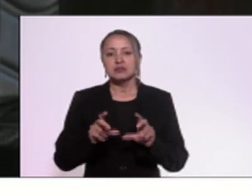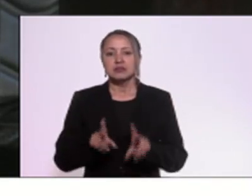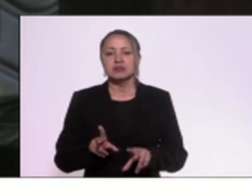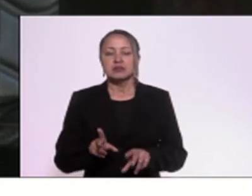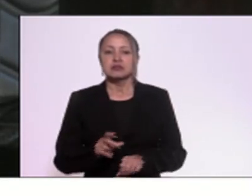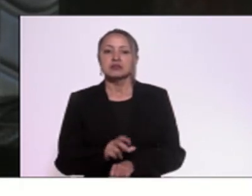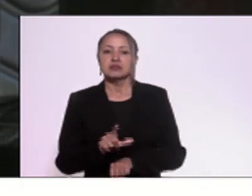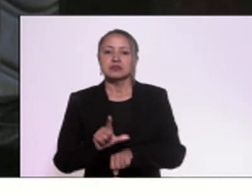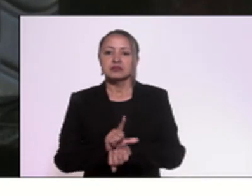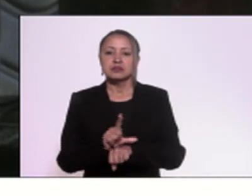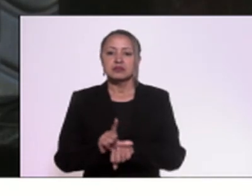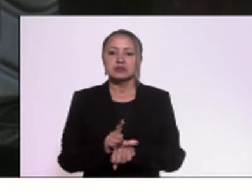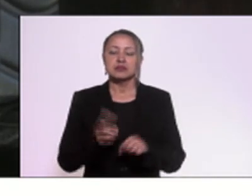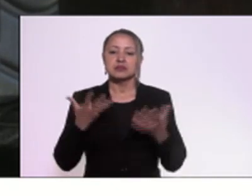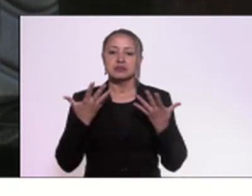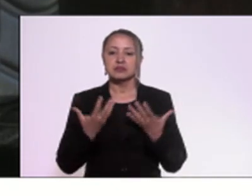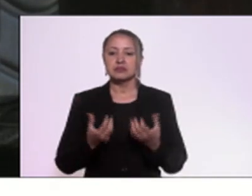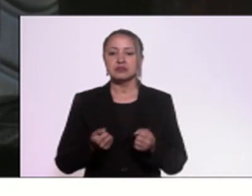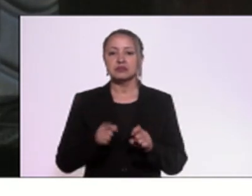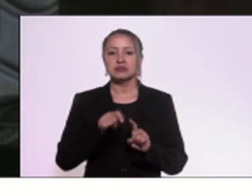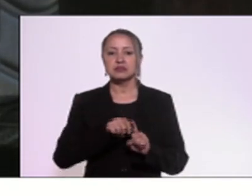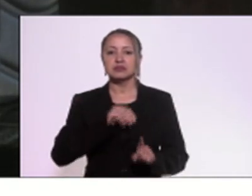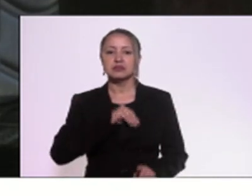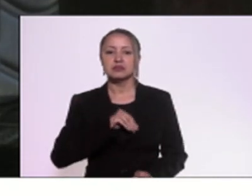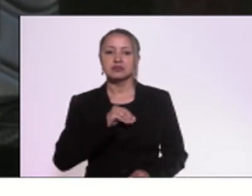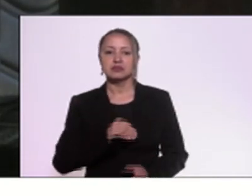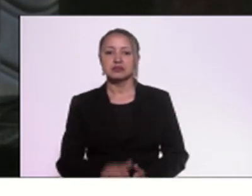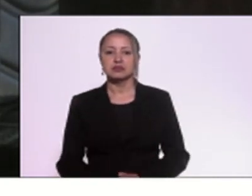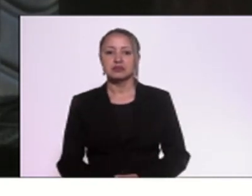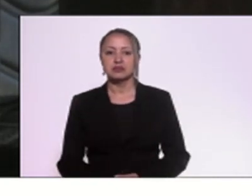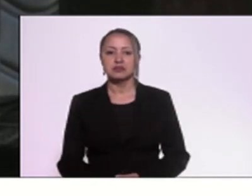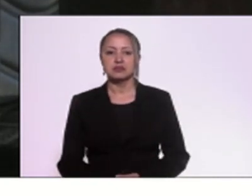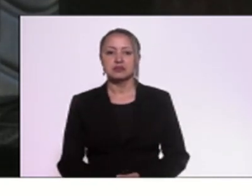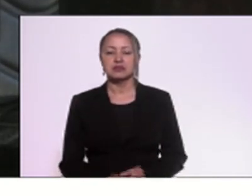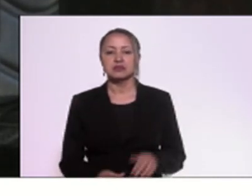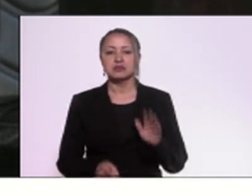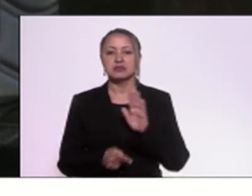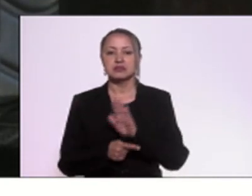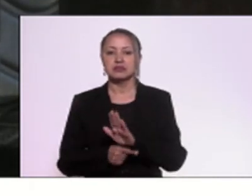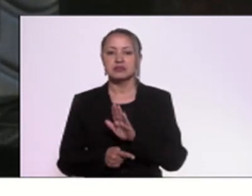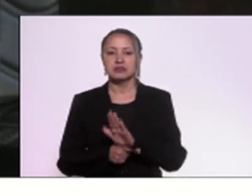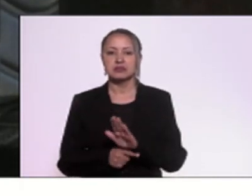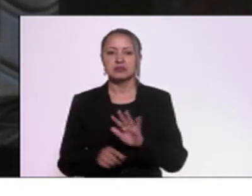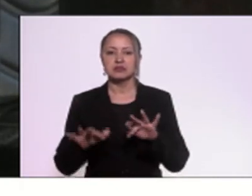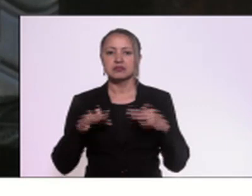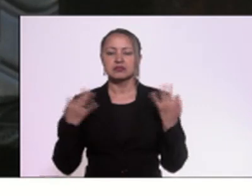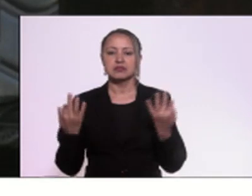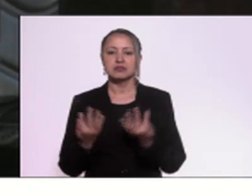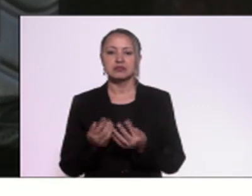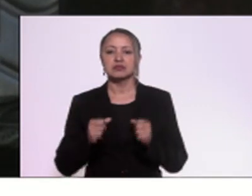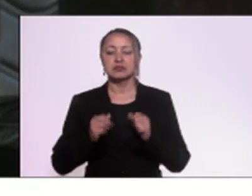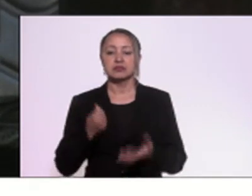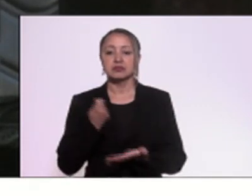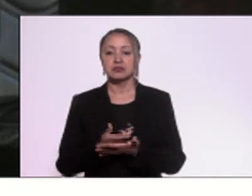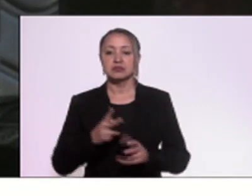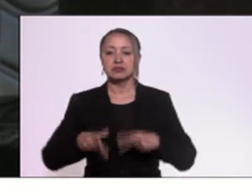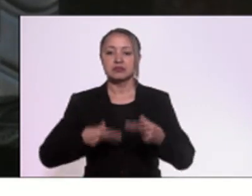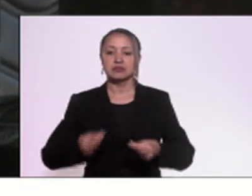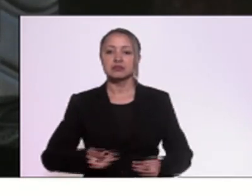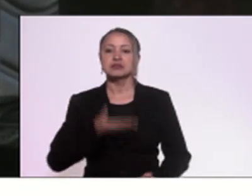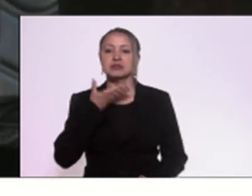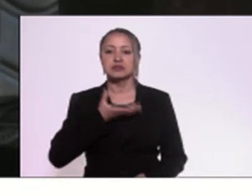acontecer, Vinícius sabe disso, com certeza César sabe disso, se não fossem os recursos